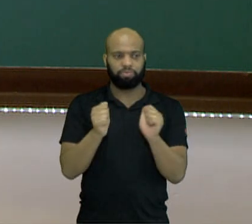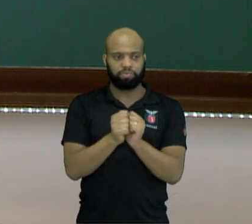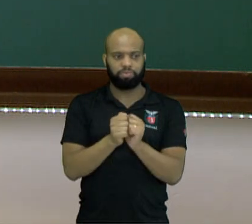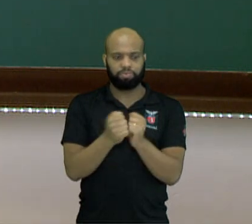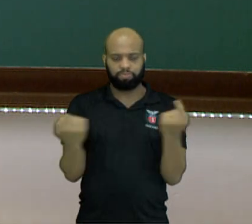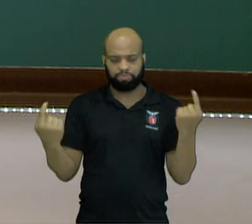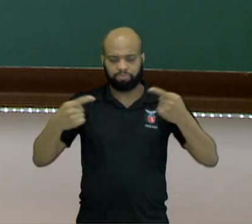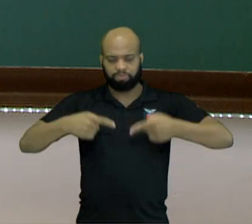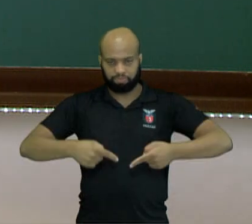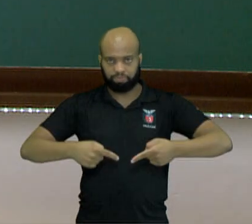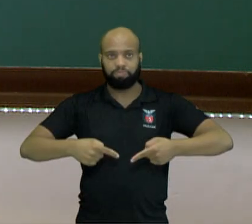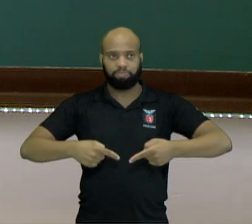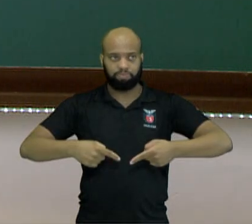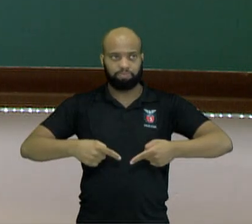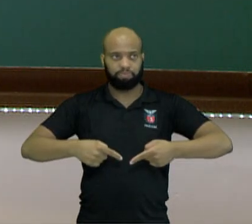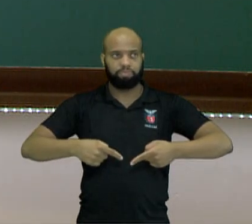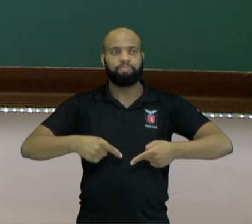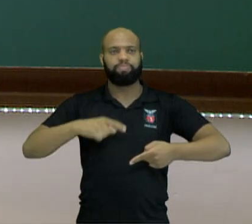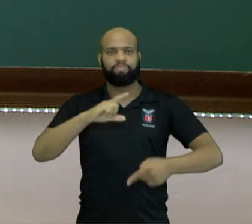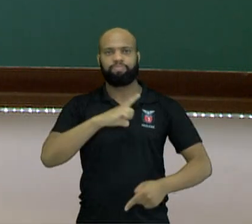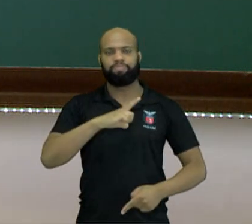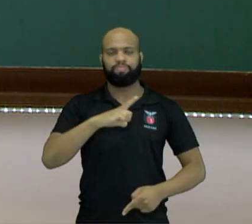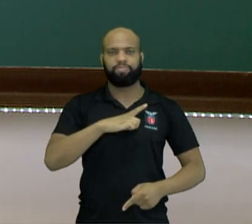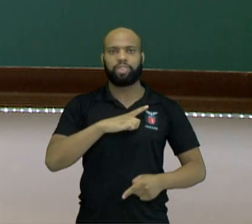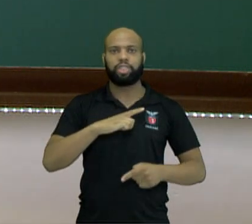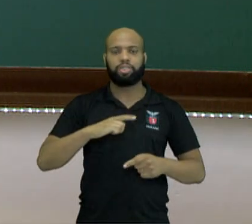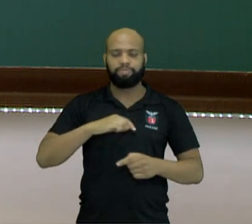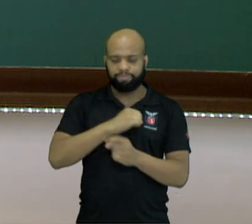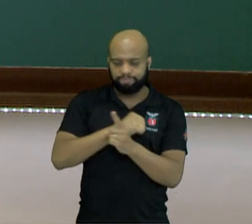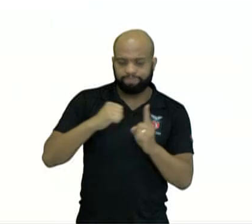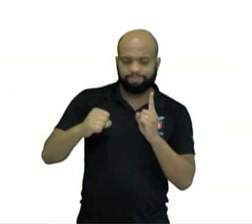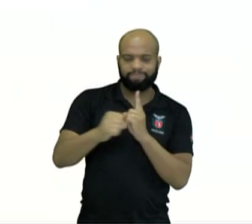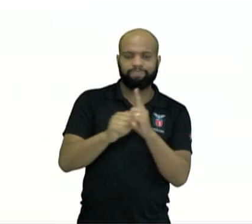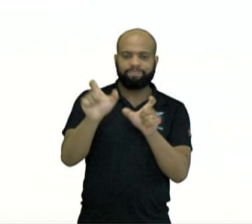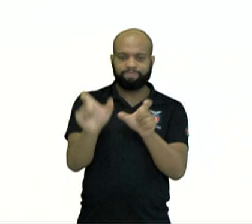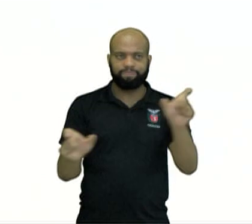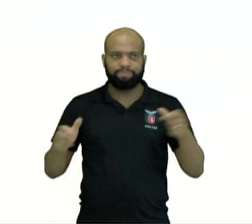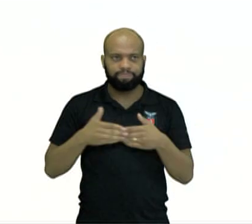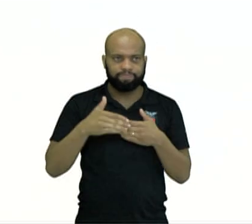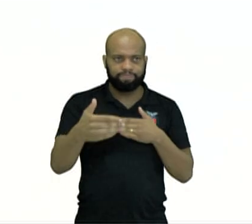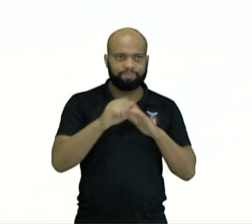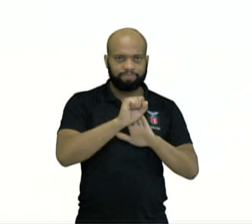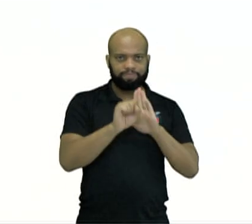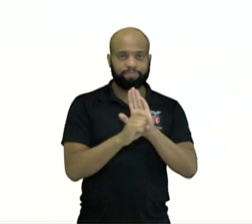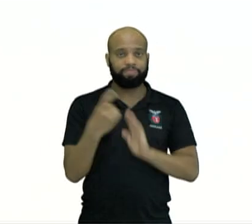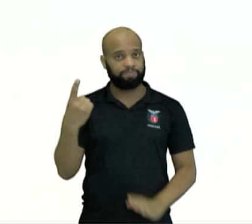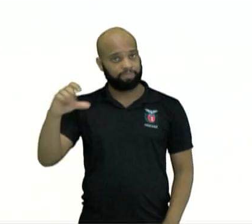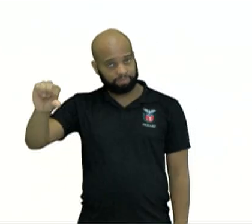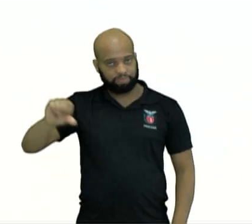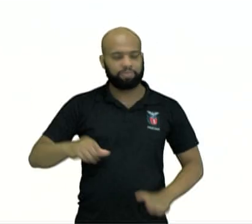com os quais se defronta a sociedade a partir de meados do século XIX.